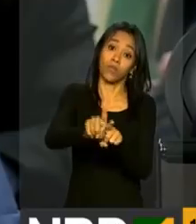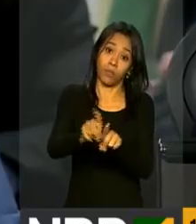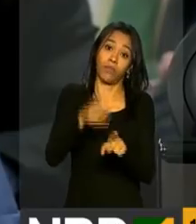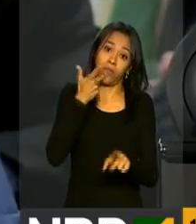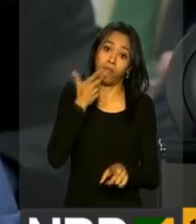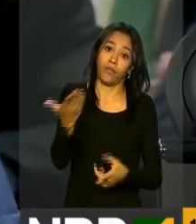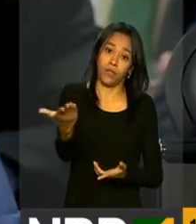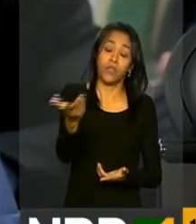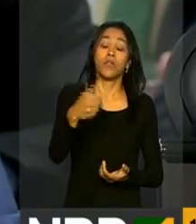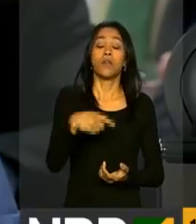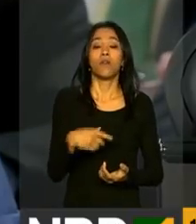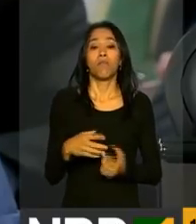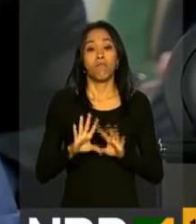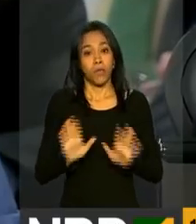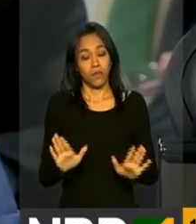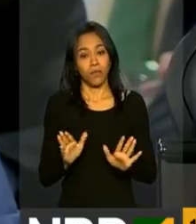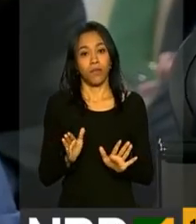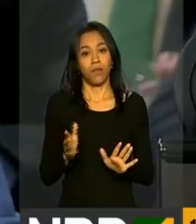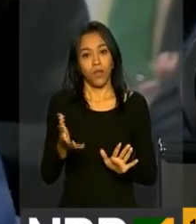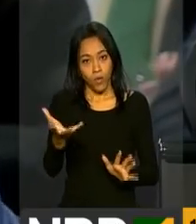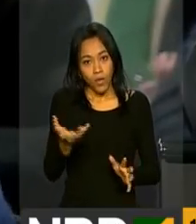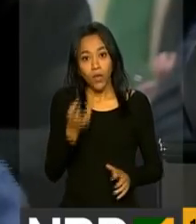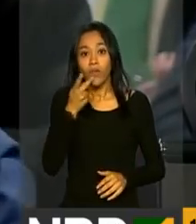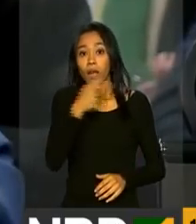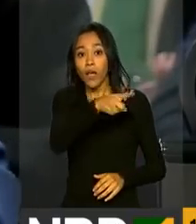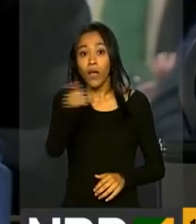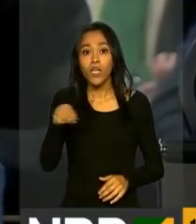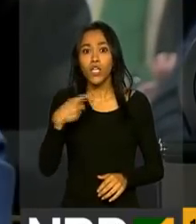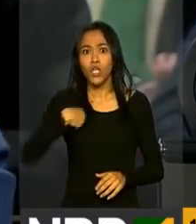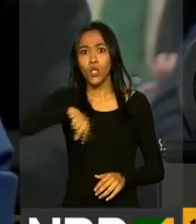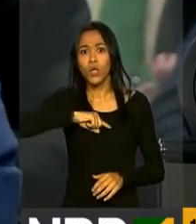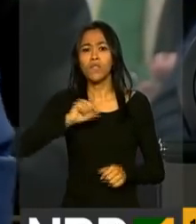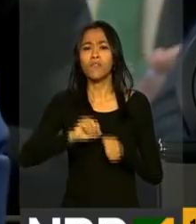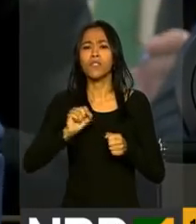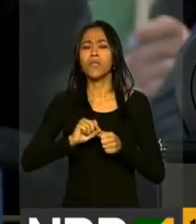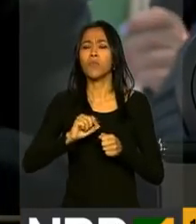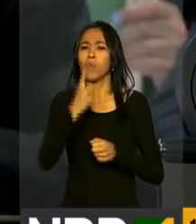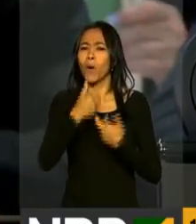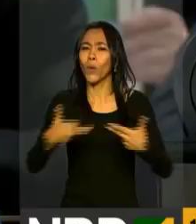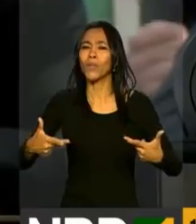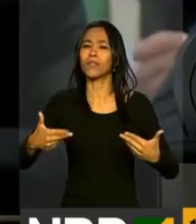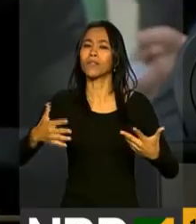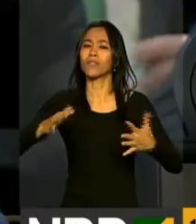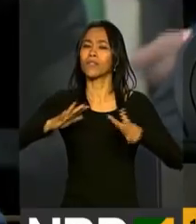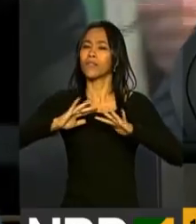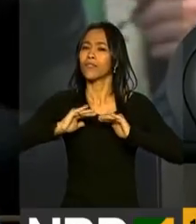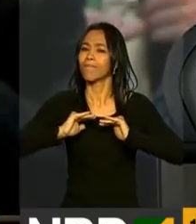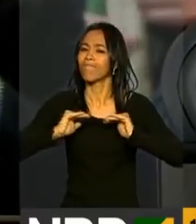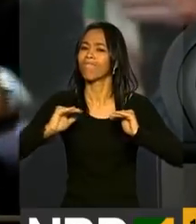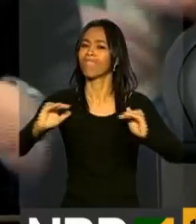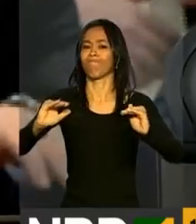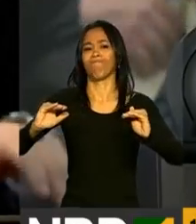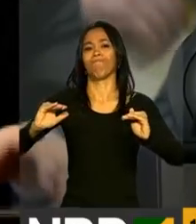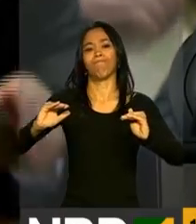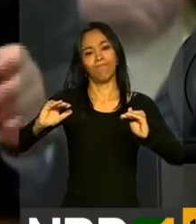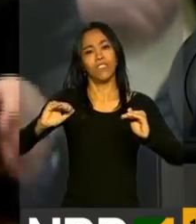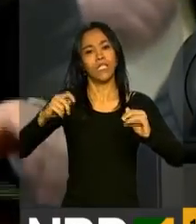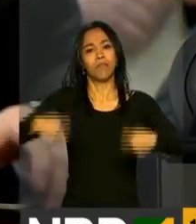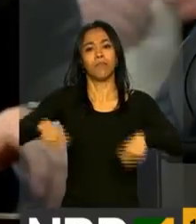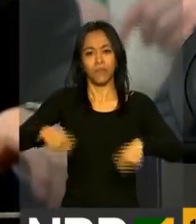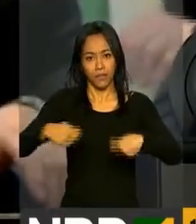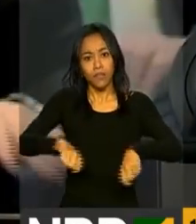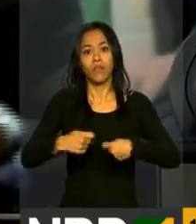mas eu quero dizer que nós fizemos uma coisa muito suave mas indispensável e necessário e até